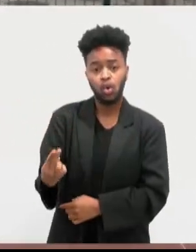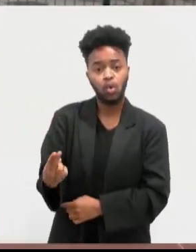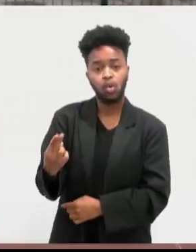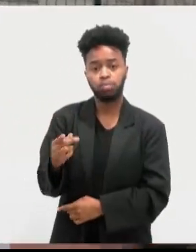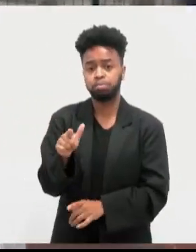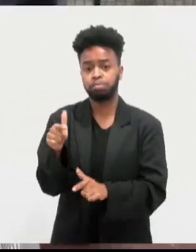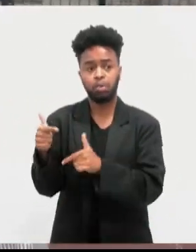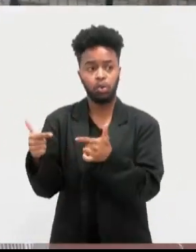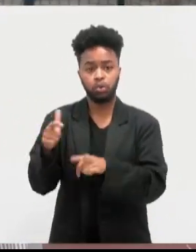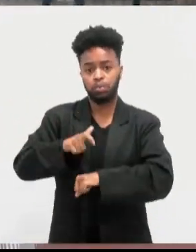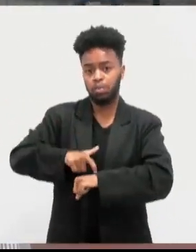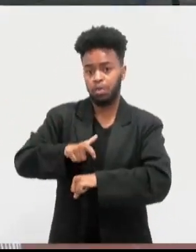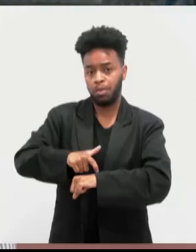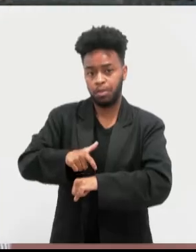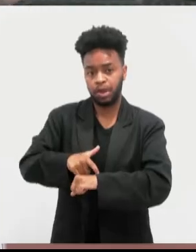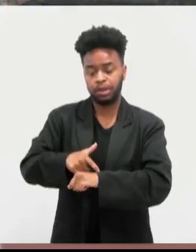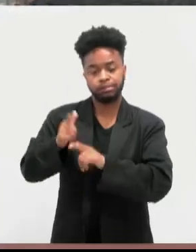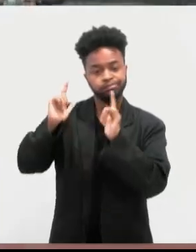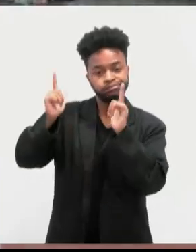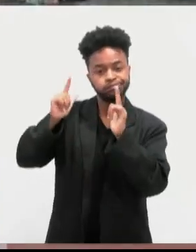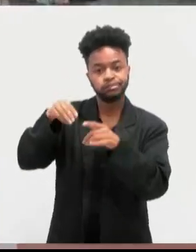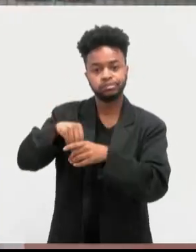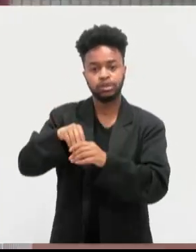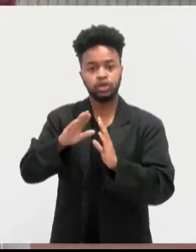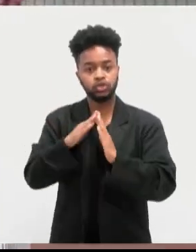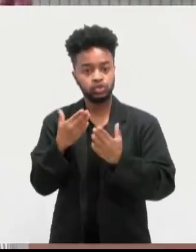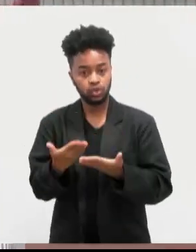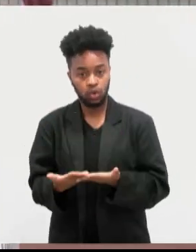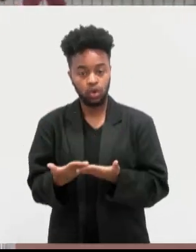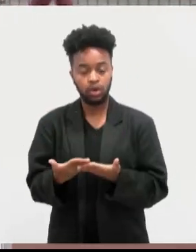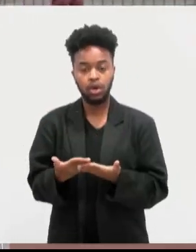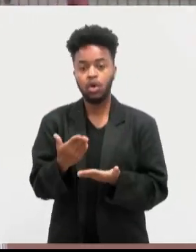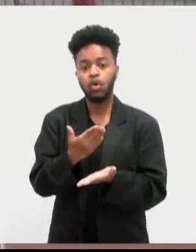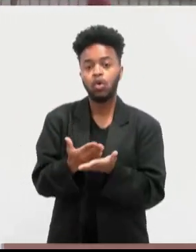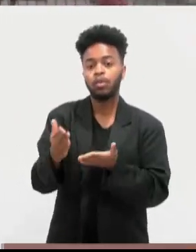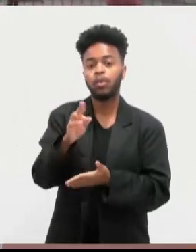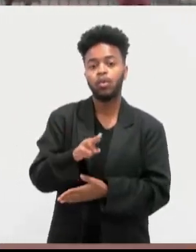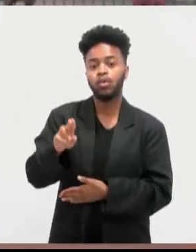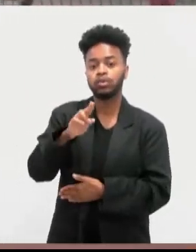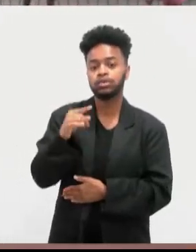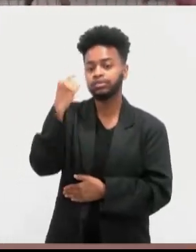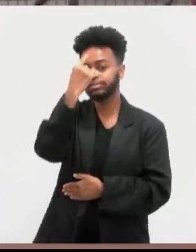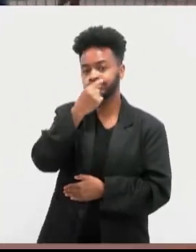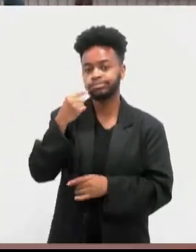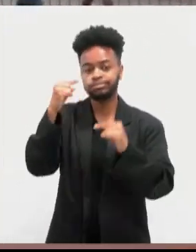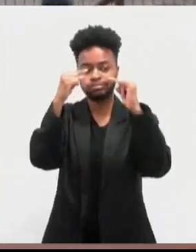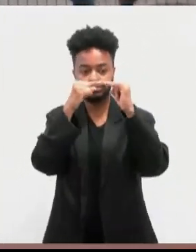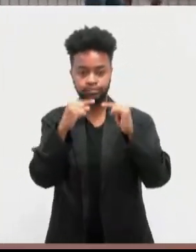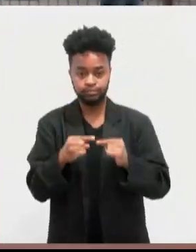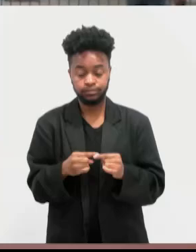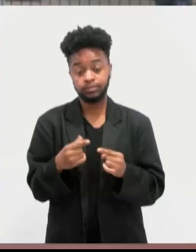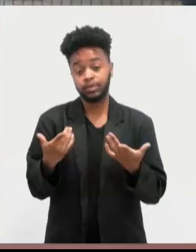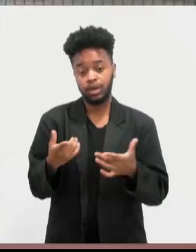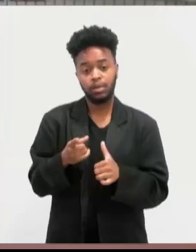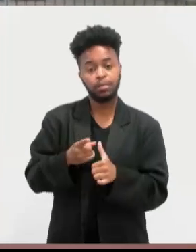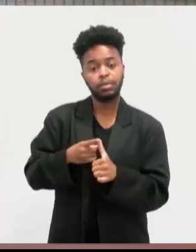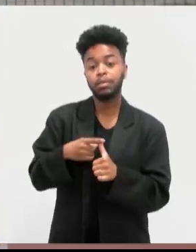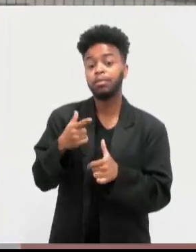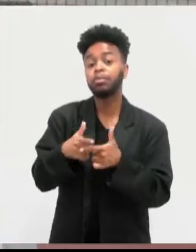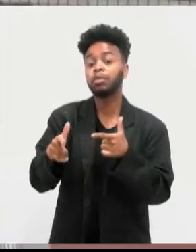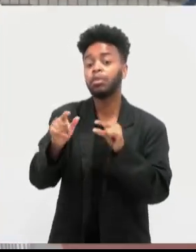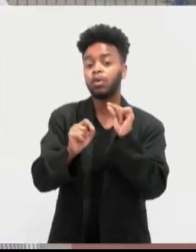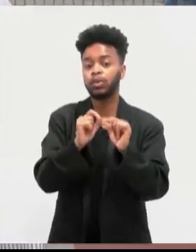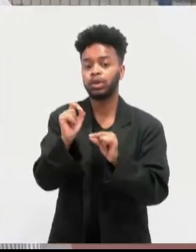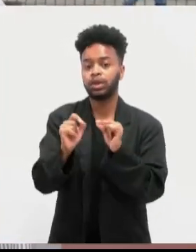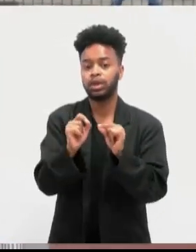algum processo de diversão dentro do colégio e passam a utilizar reconhecimento facial. E aí vem o primeiro problema, até que